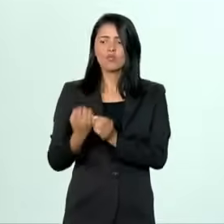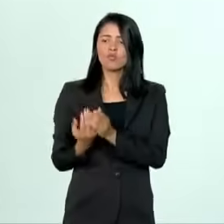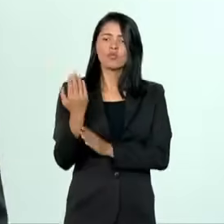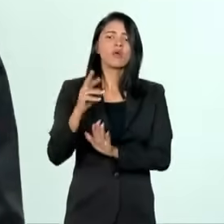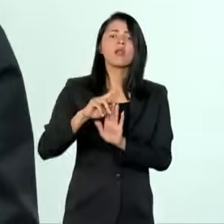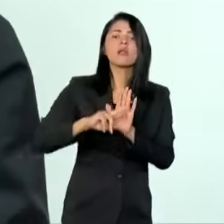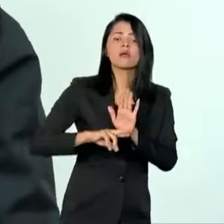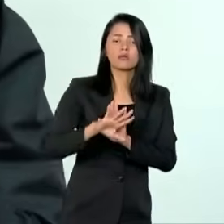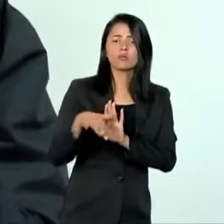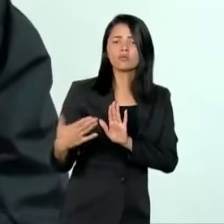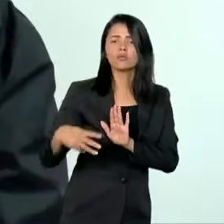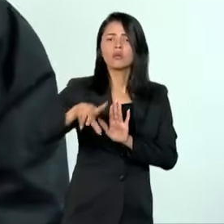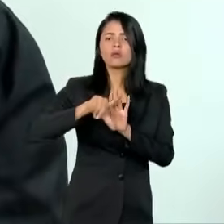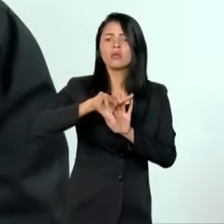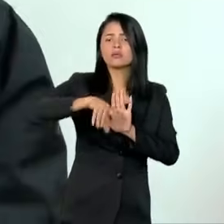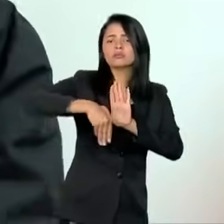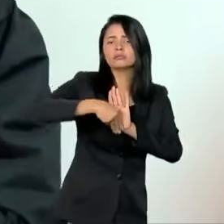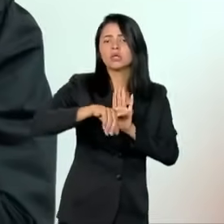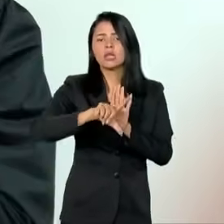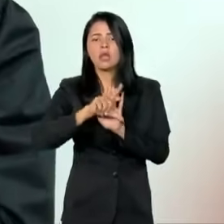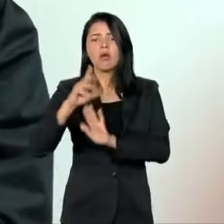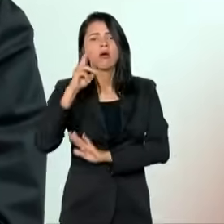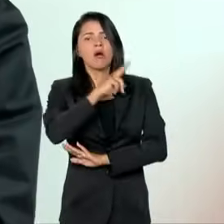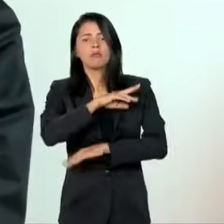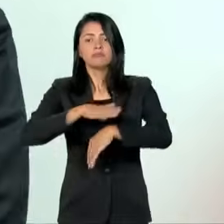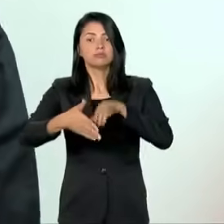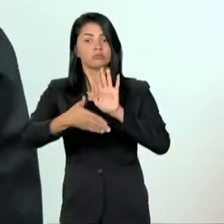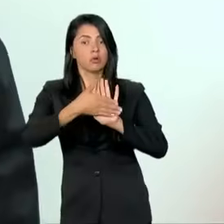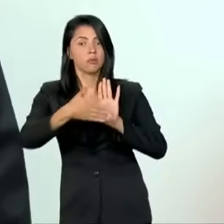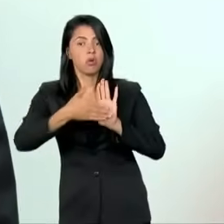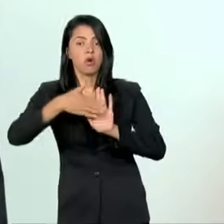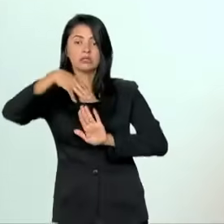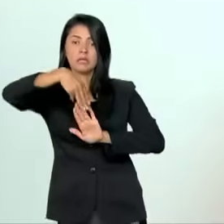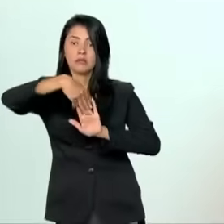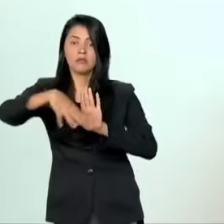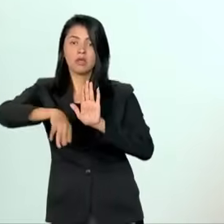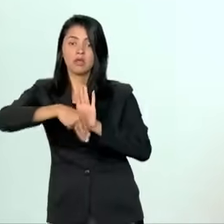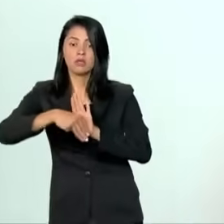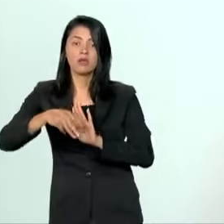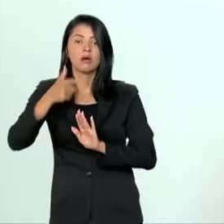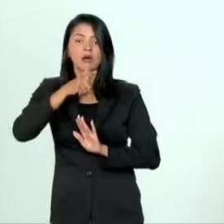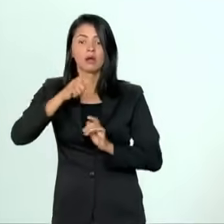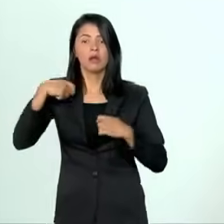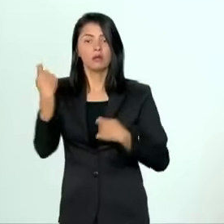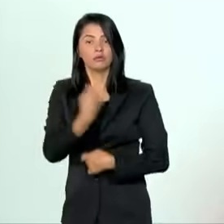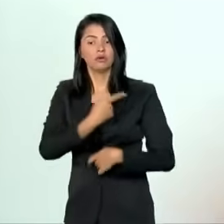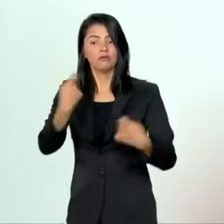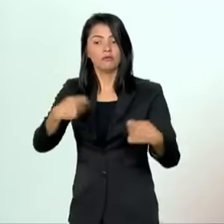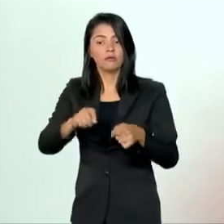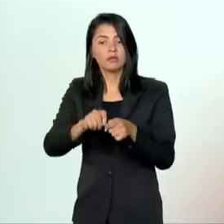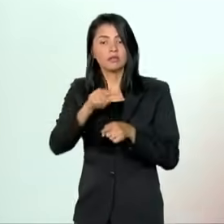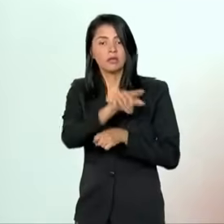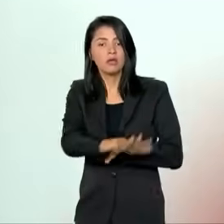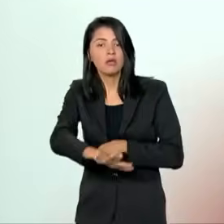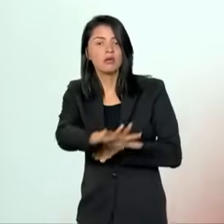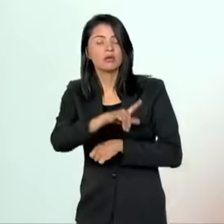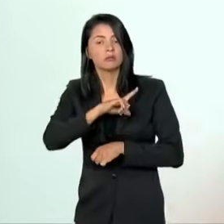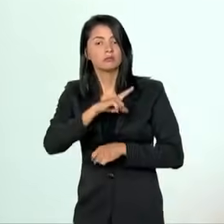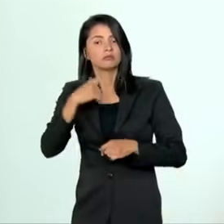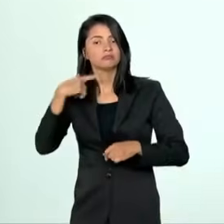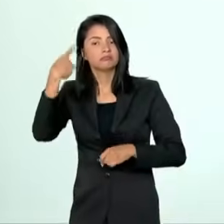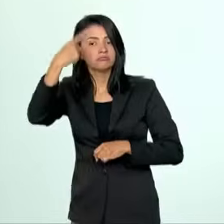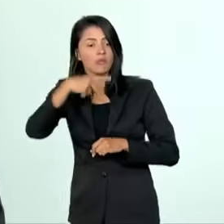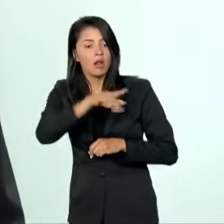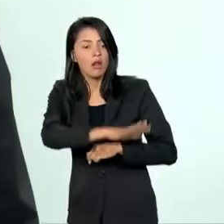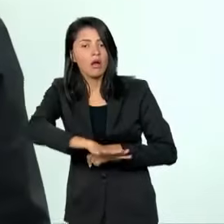de lei complementar, de leis ordinárias, de propostas de emenda à Constituição que nós podemos fazer no âmbito do Parlamento Brasileiro para